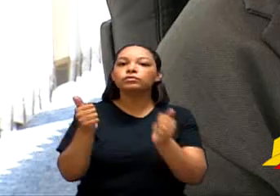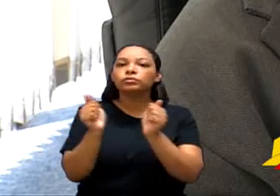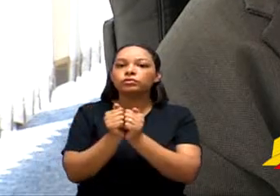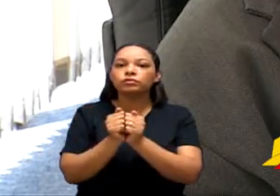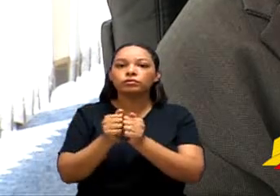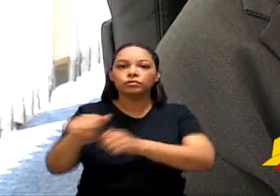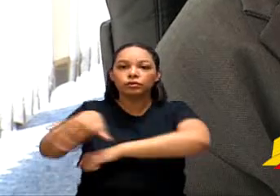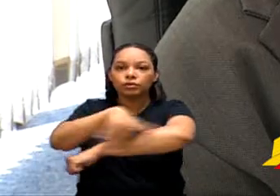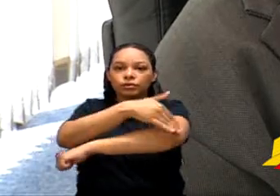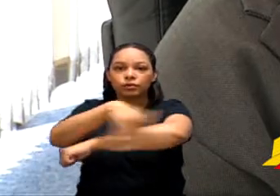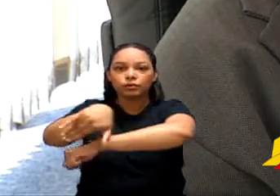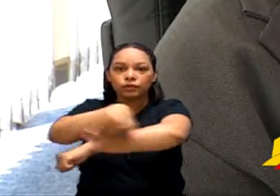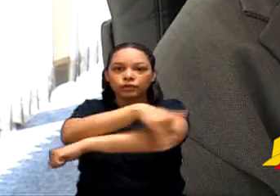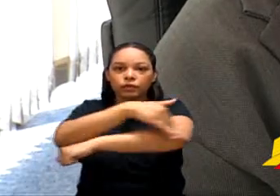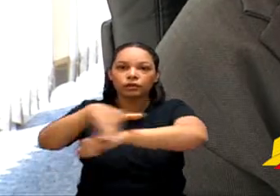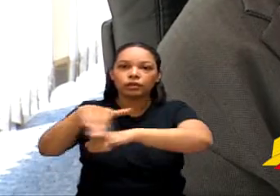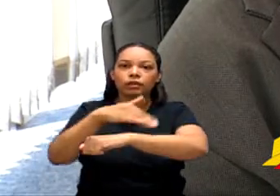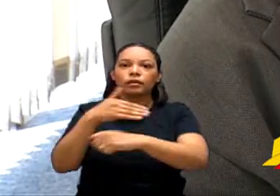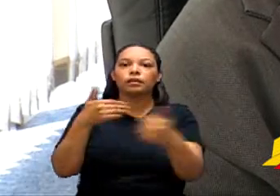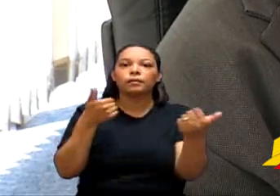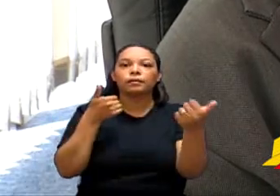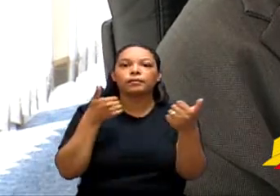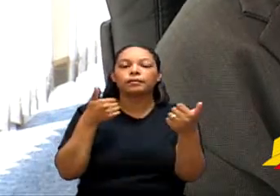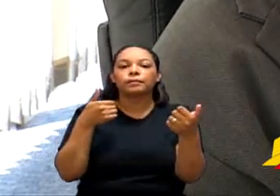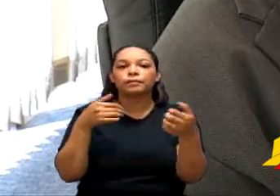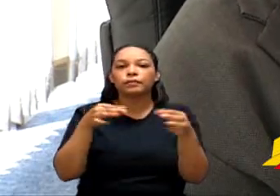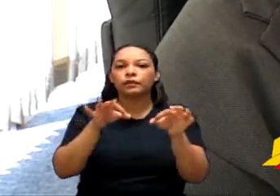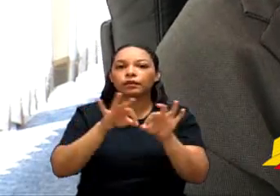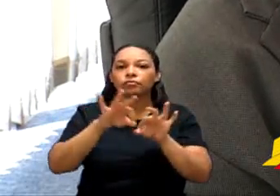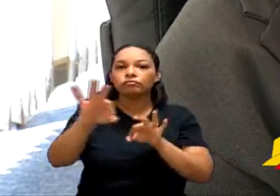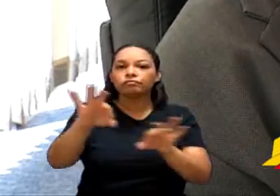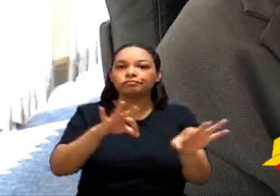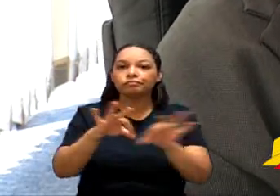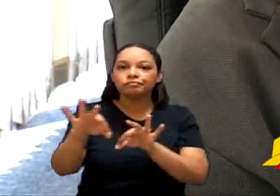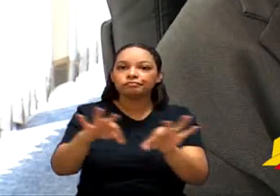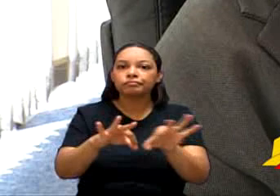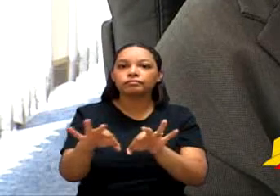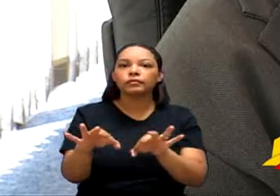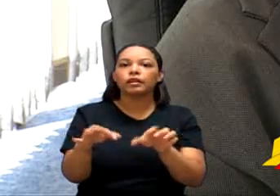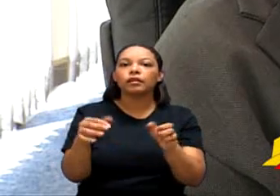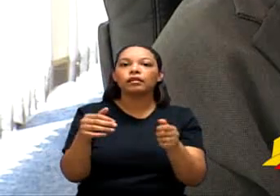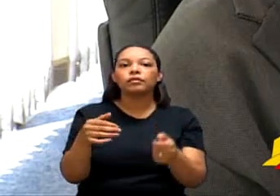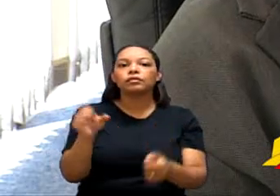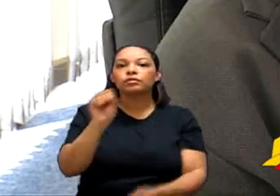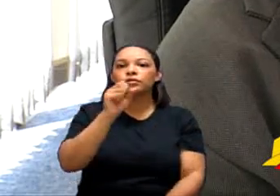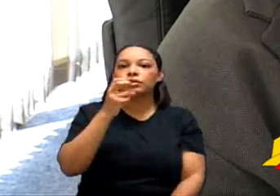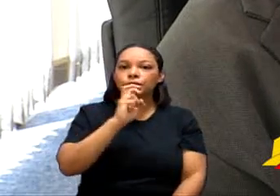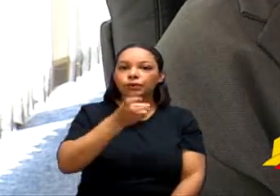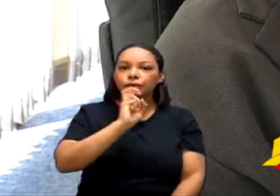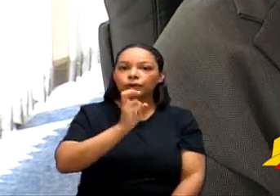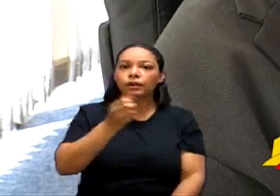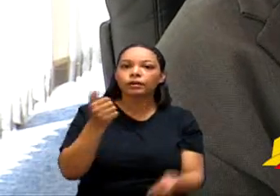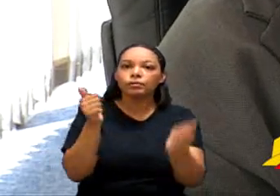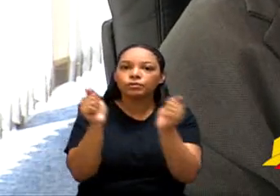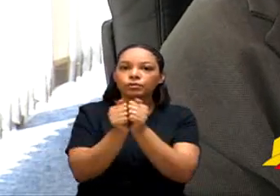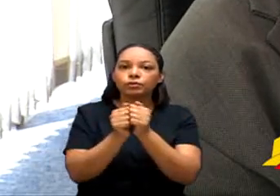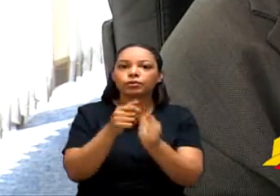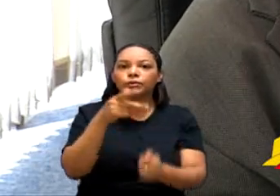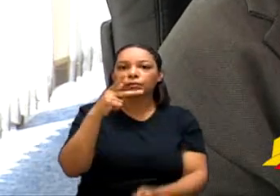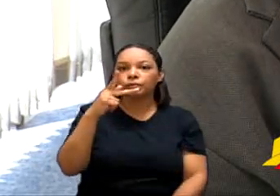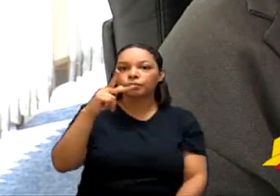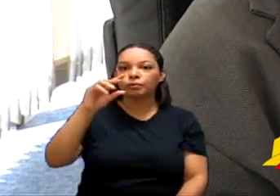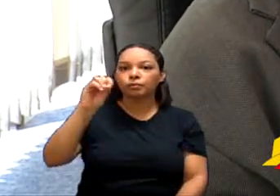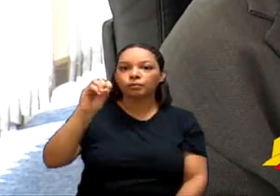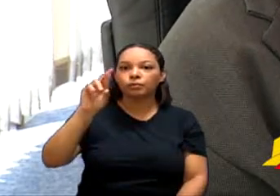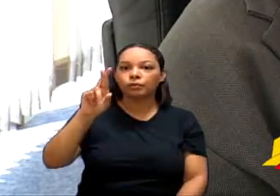via, essa SP-97 liga Sorocaba a Porto Feliz. Isso. E a grandes condomínios, a empresas que já estão